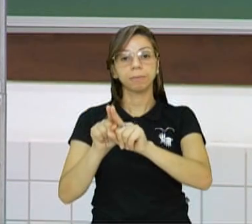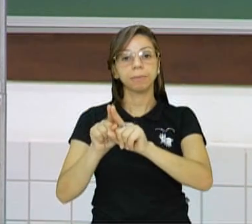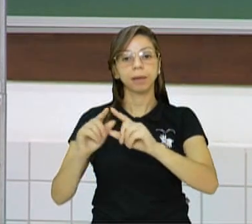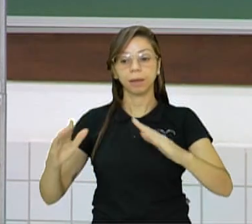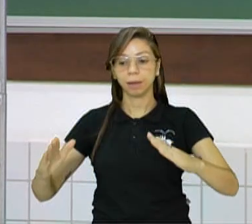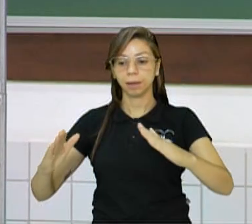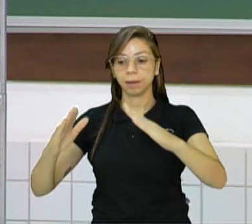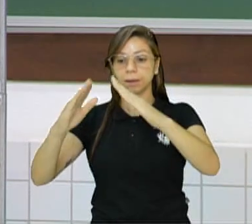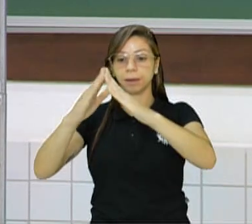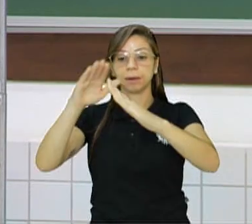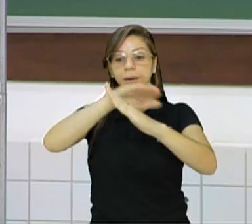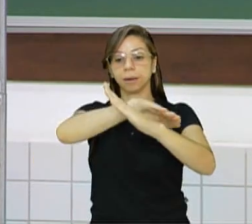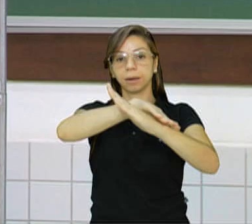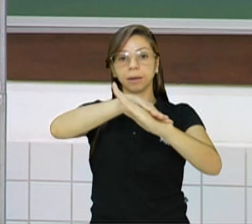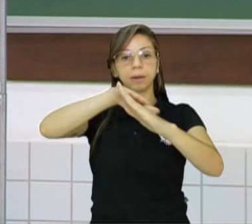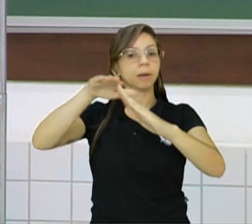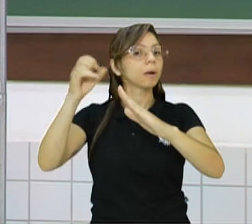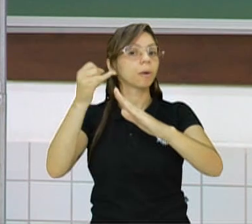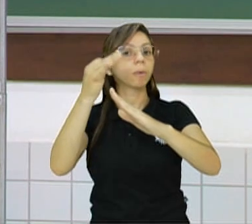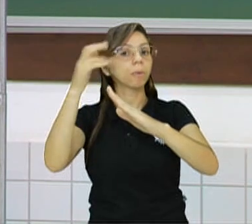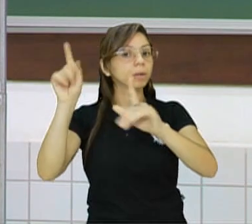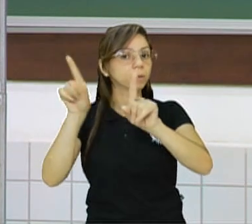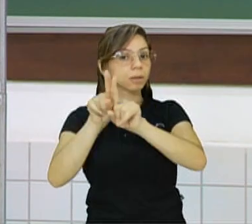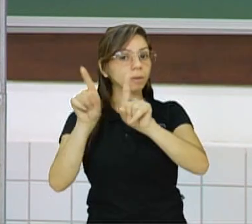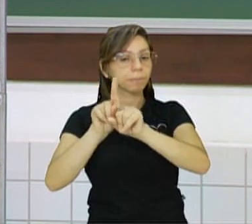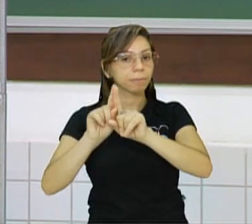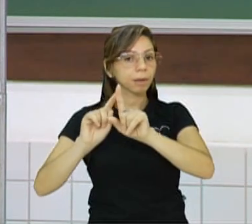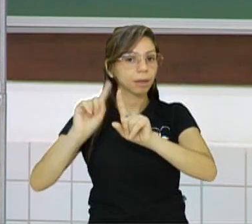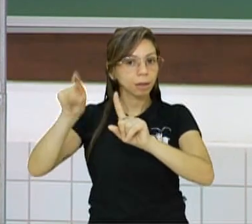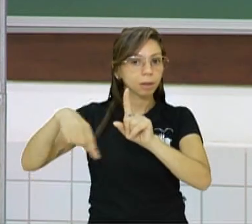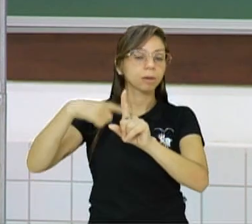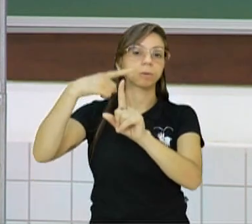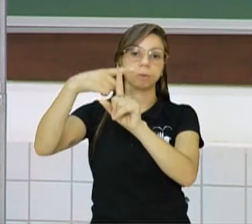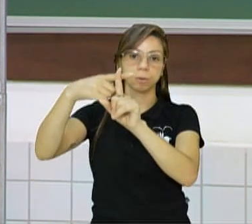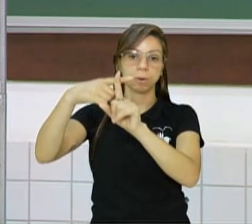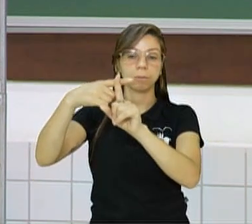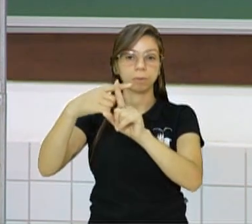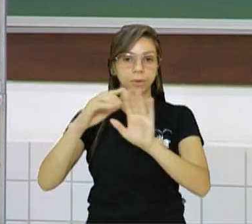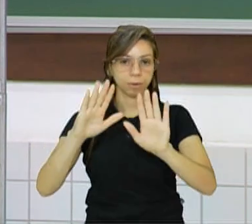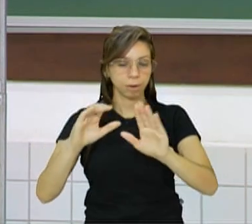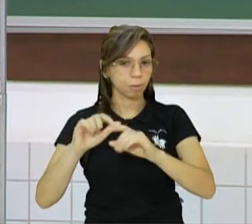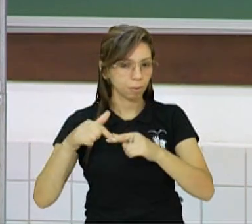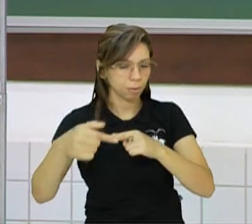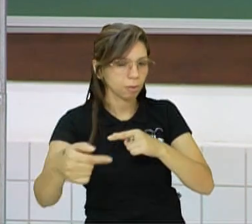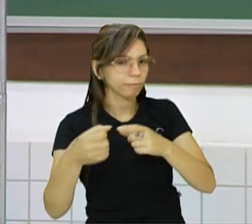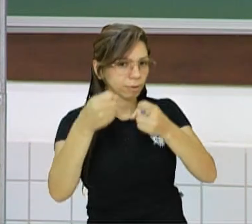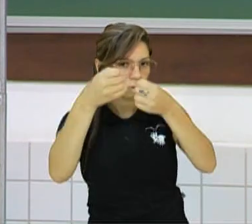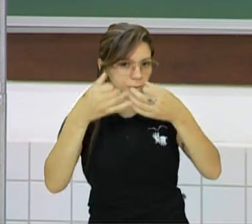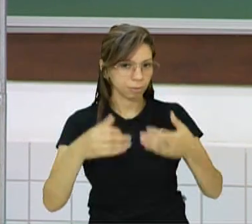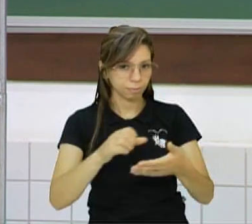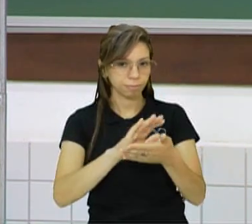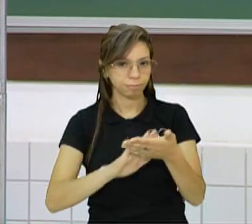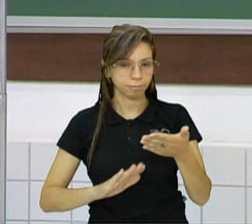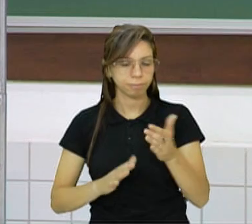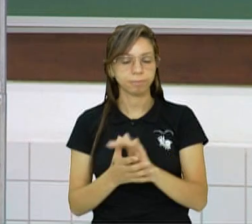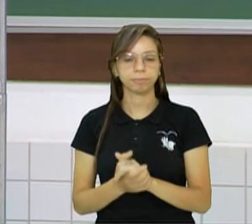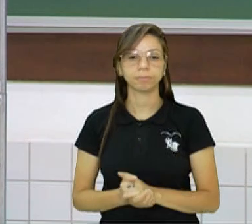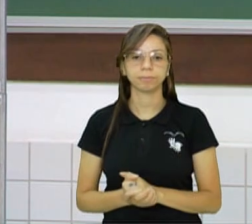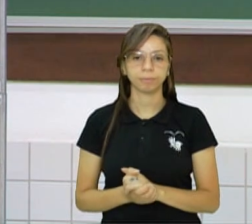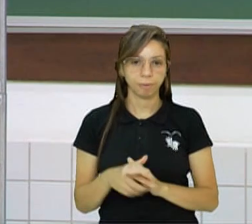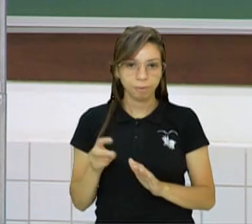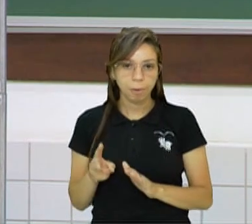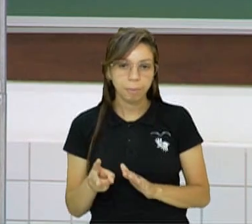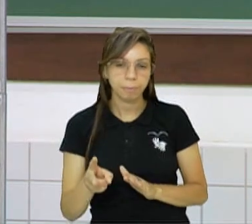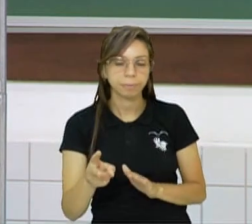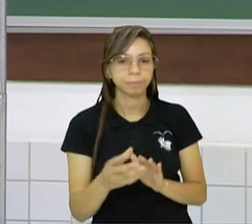na minha pirâmide. Pensem nisso que vai ser na próxima aula um exercício sobre esse, hein? Vamos continuar montando